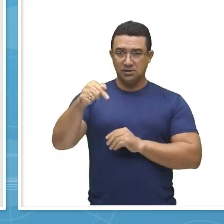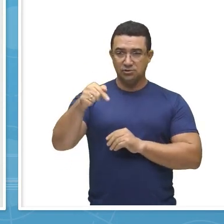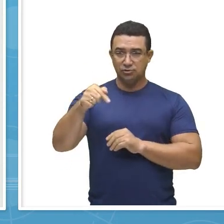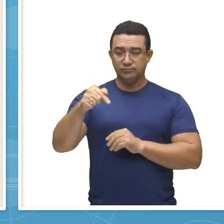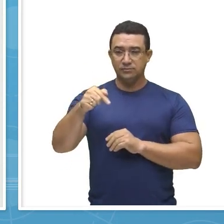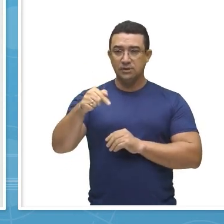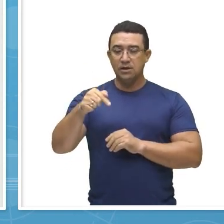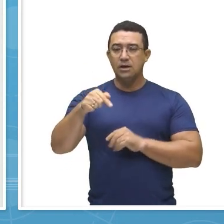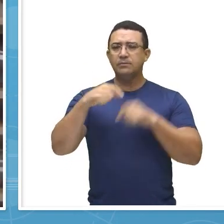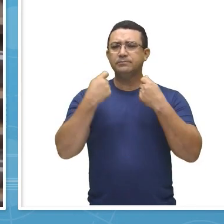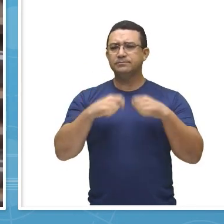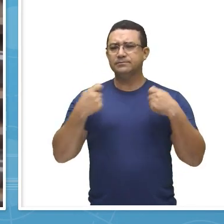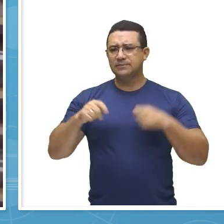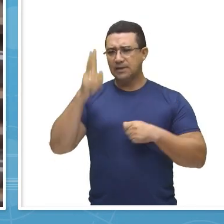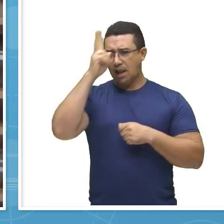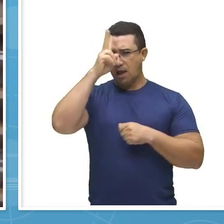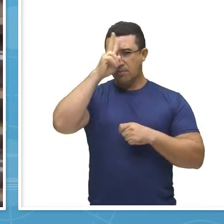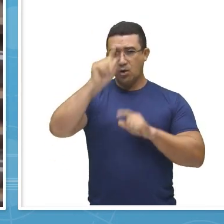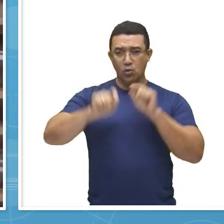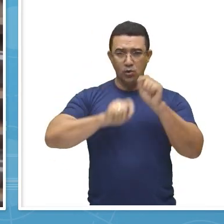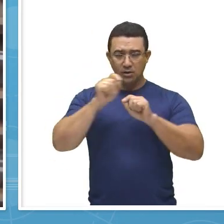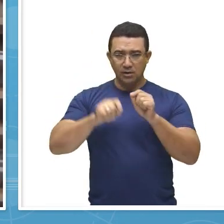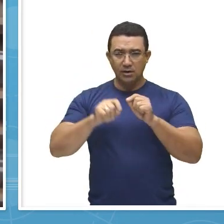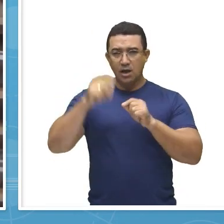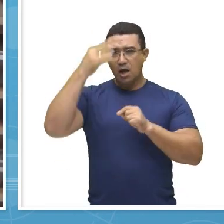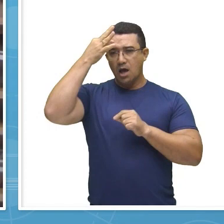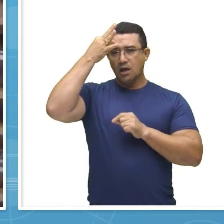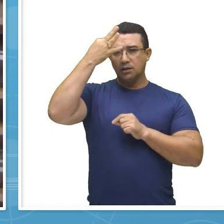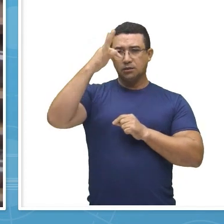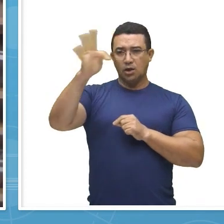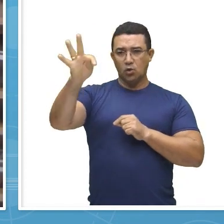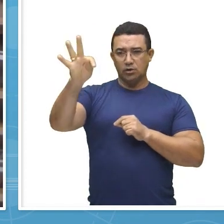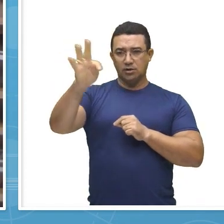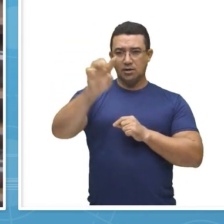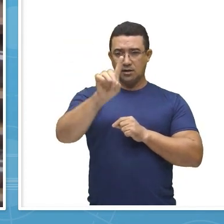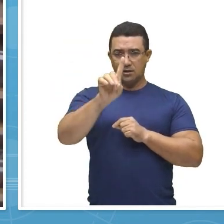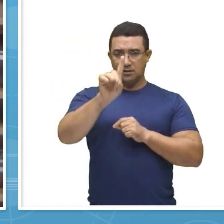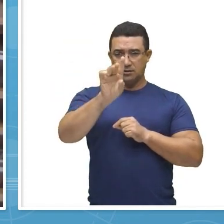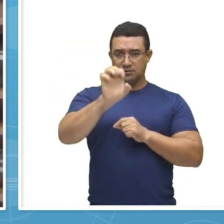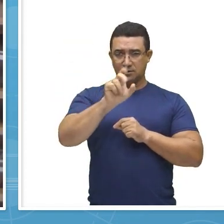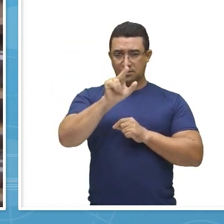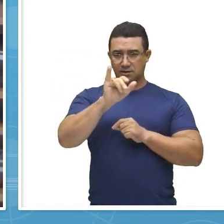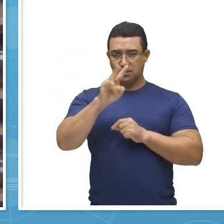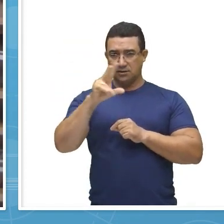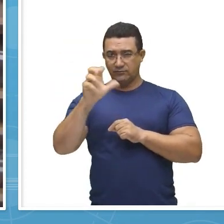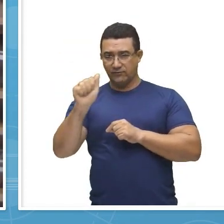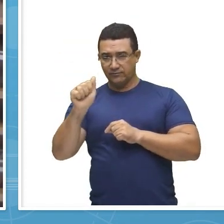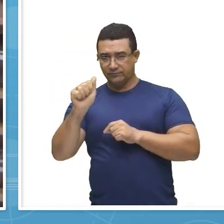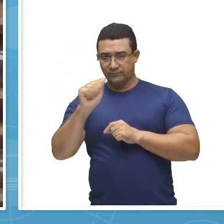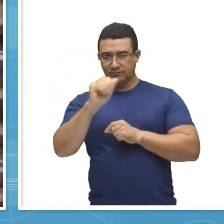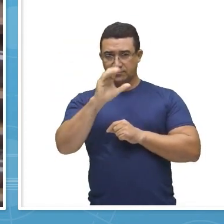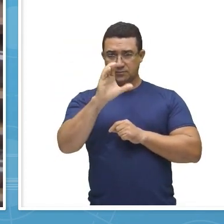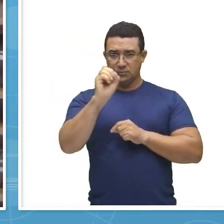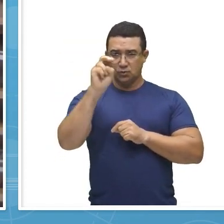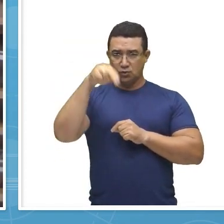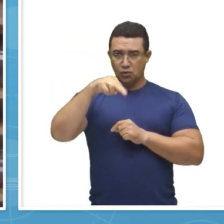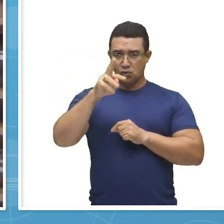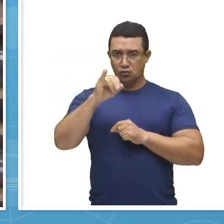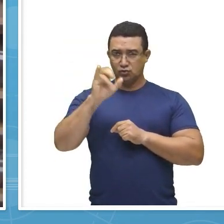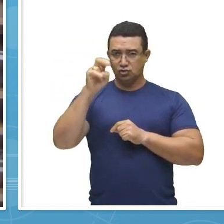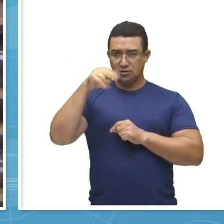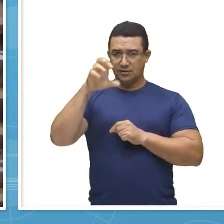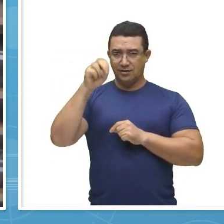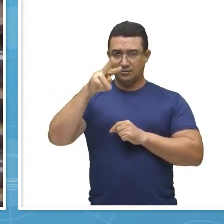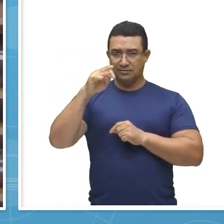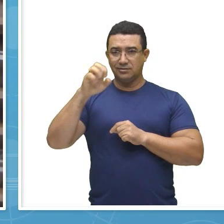que lembrar, né, da teoria da deriva continental, né, assunto que estudamos aí no